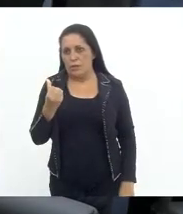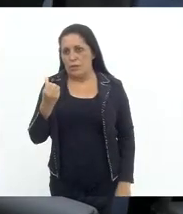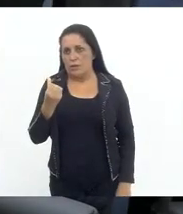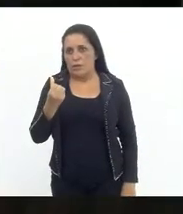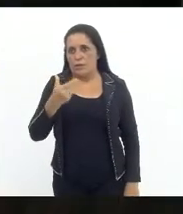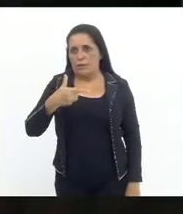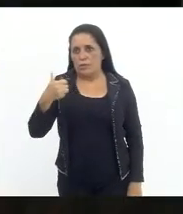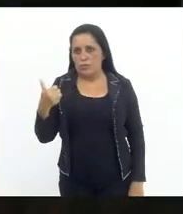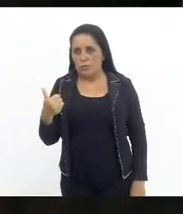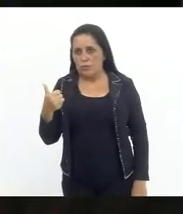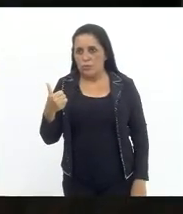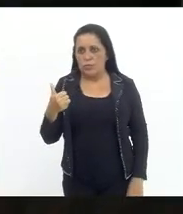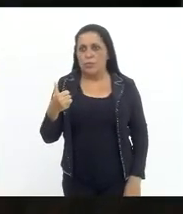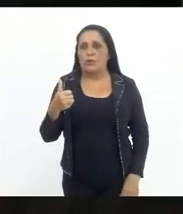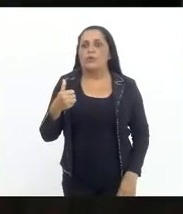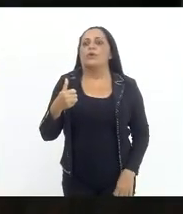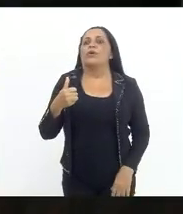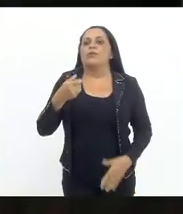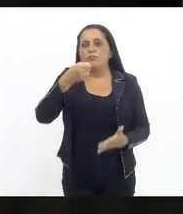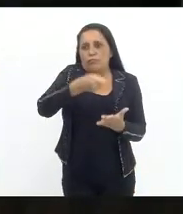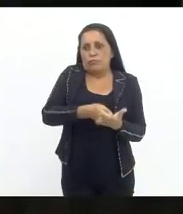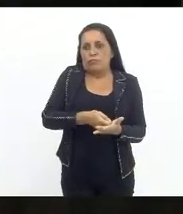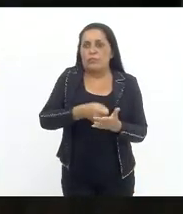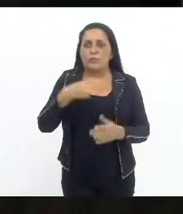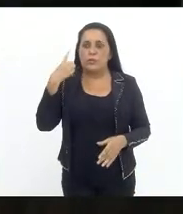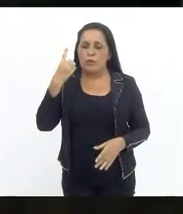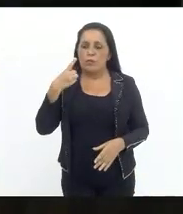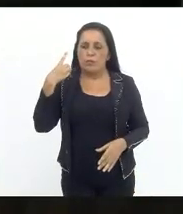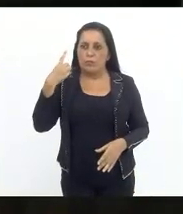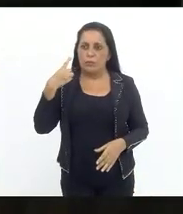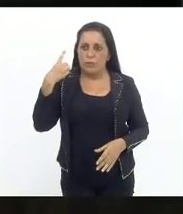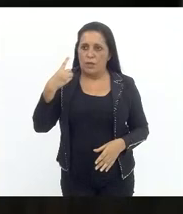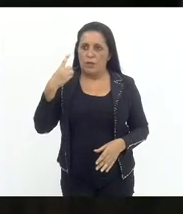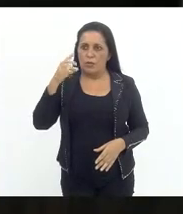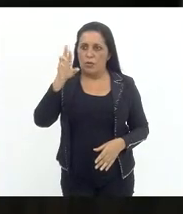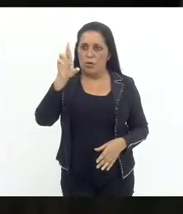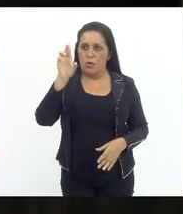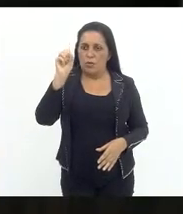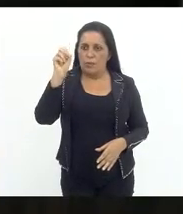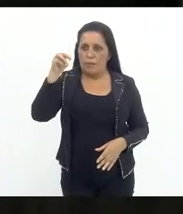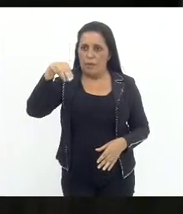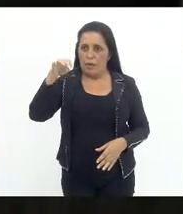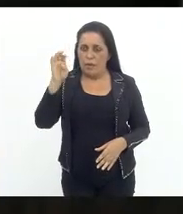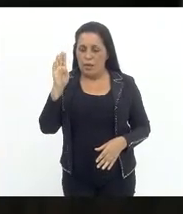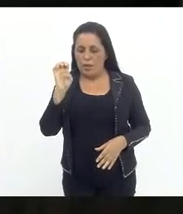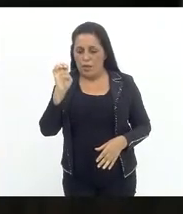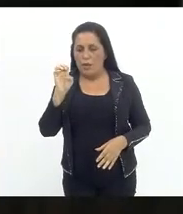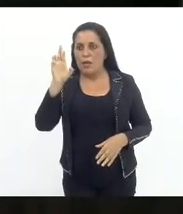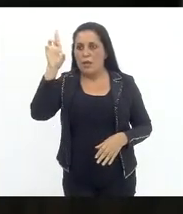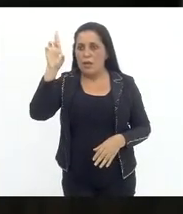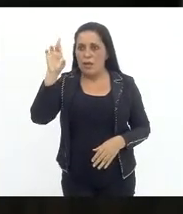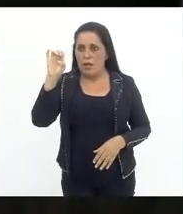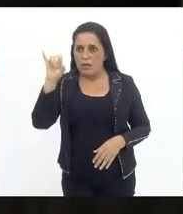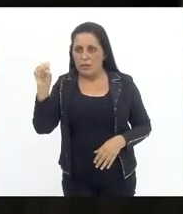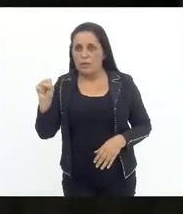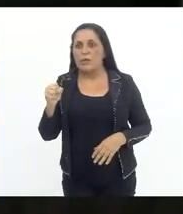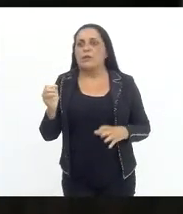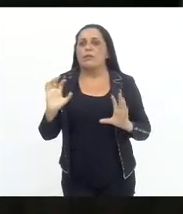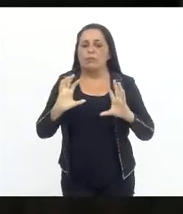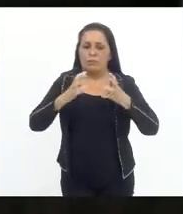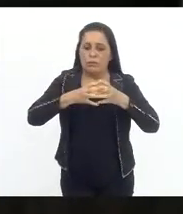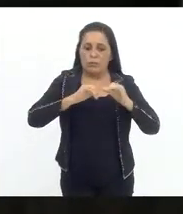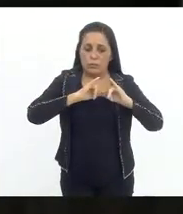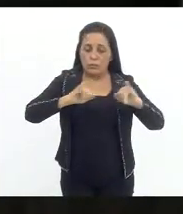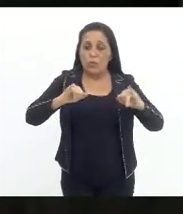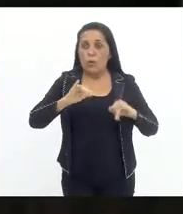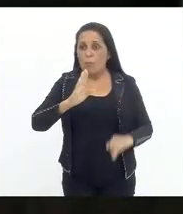de autoria do deputado Rosenberg Reis, solicita ao excelentíssimo senhor governador do Estado do Rio de Janeiro o envio de mensagens de pontos sobre a implantação de um grupamento de bombeiro militar no município de Três